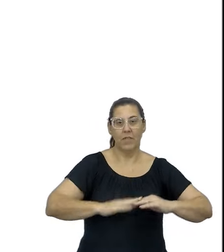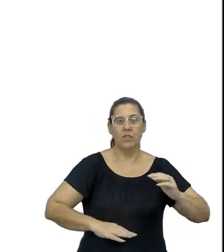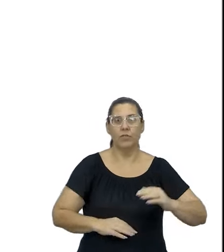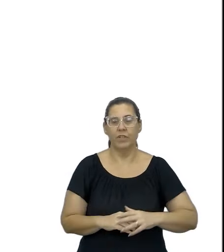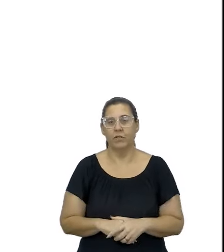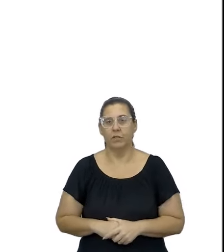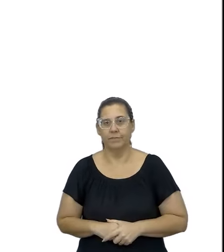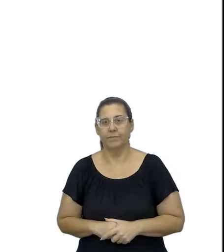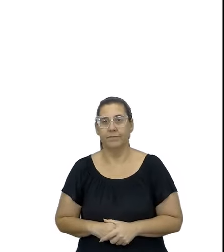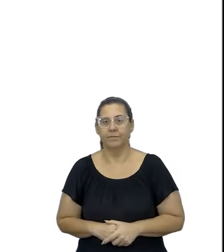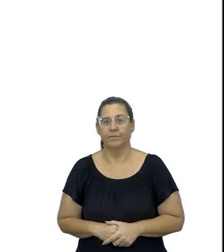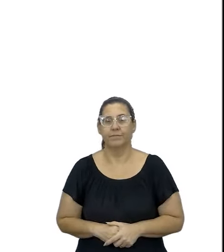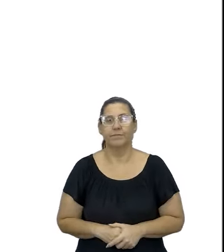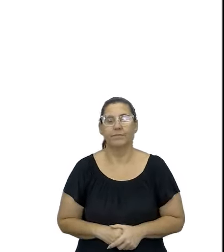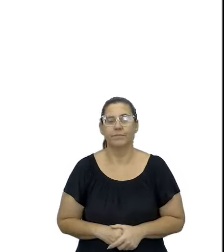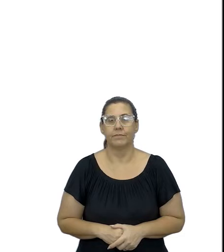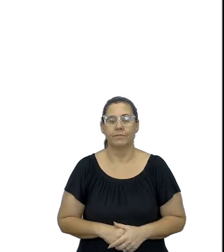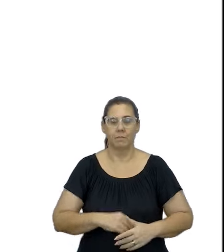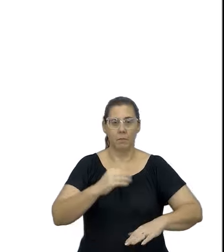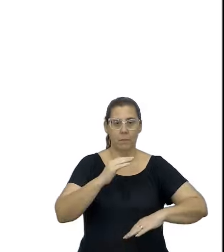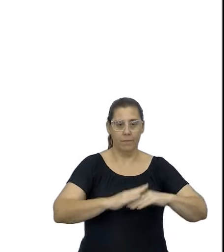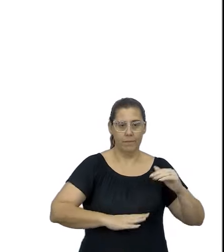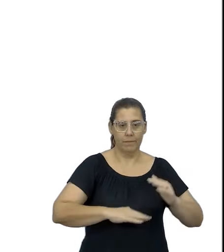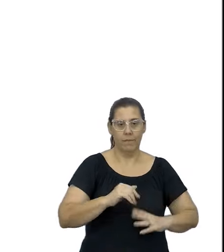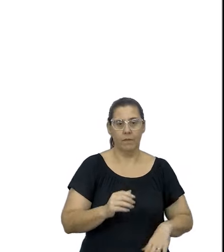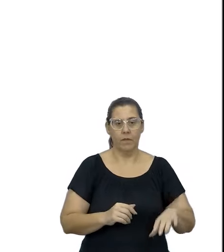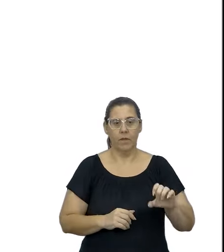por quê. A habilidade